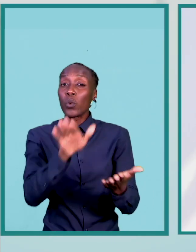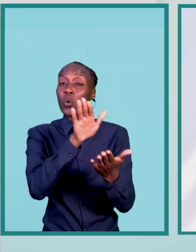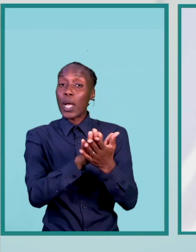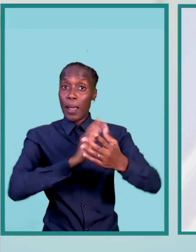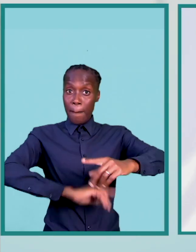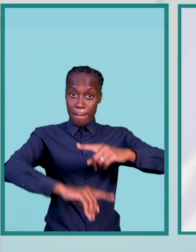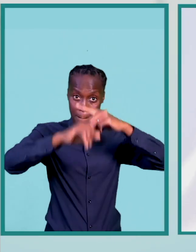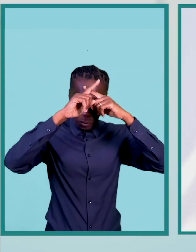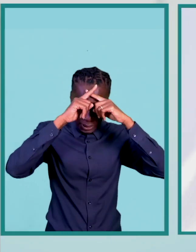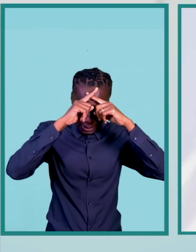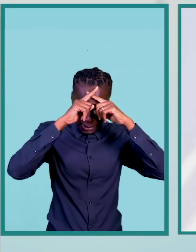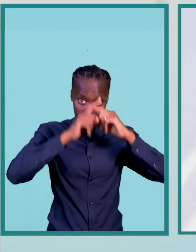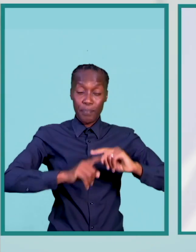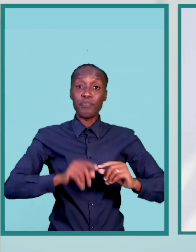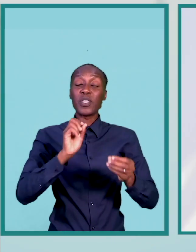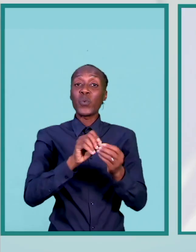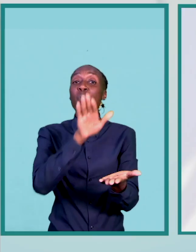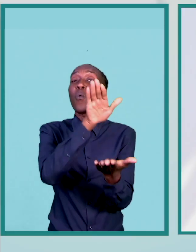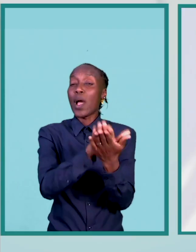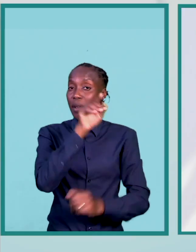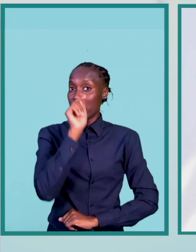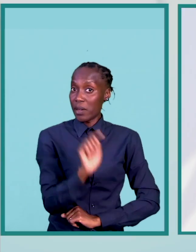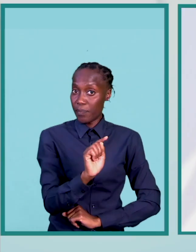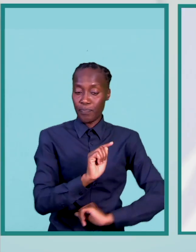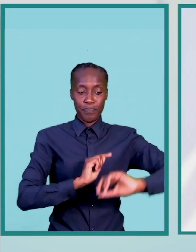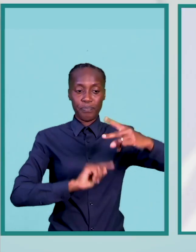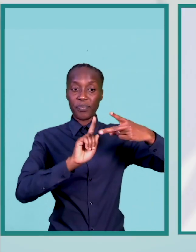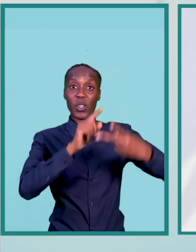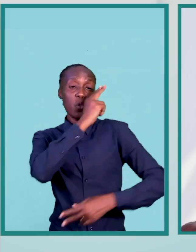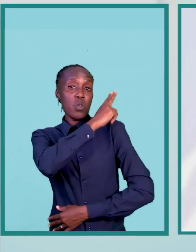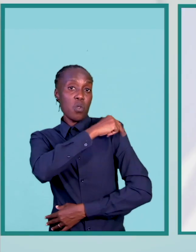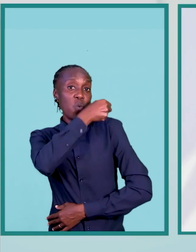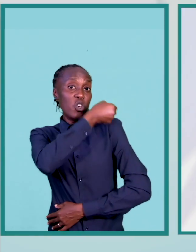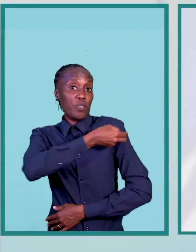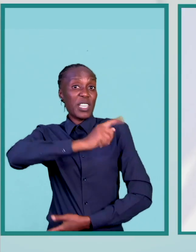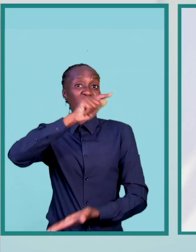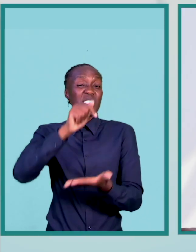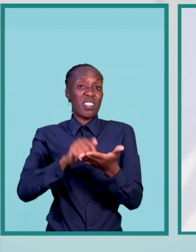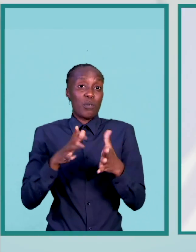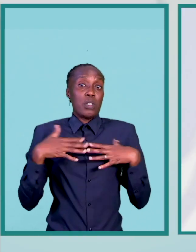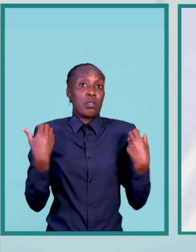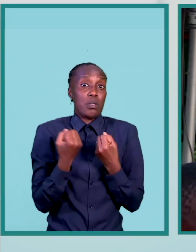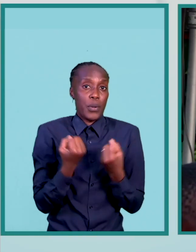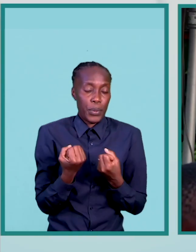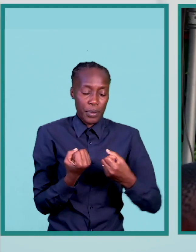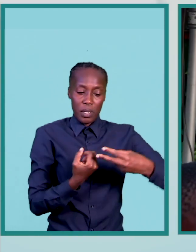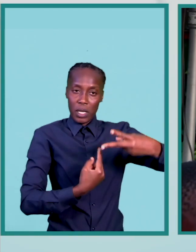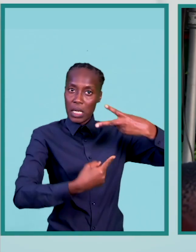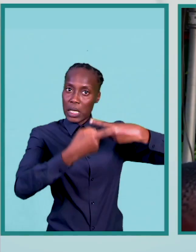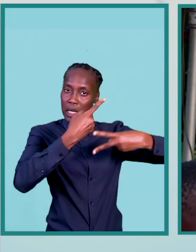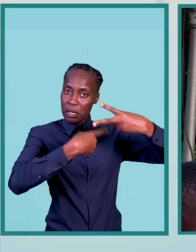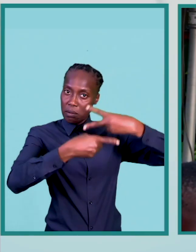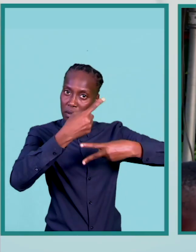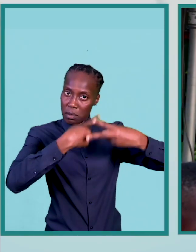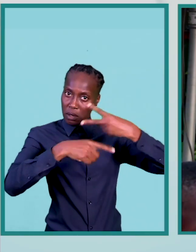instituições credíveis. Na polícia, posto, policial, esquadra, num hospital, no centro de saúde. Está a perceber?